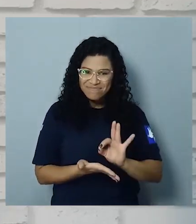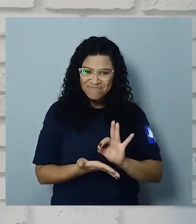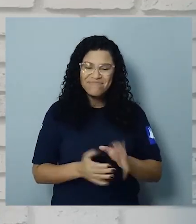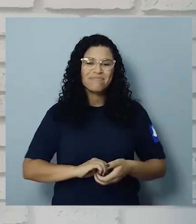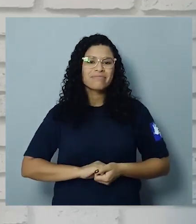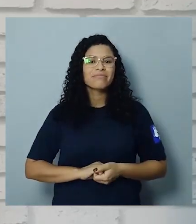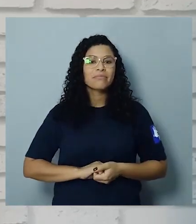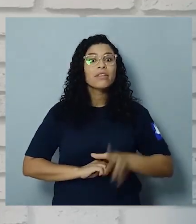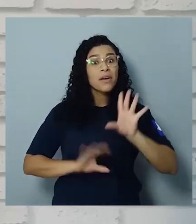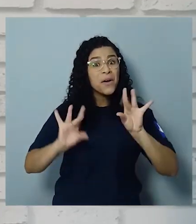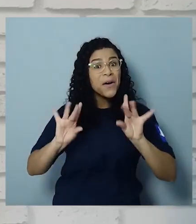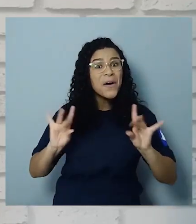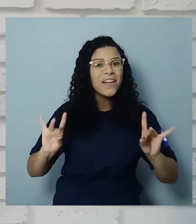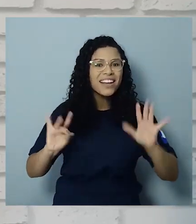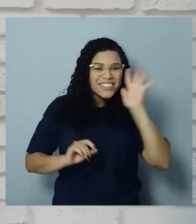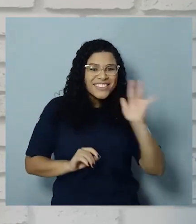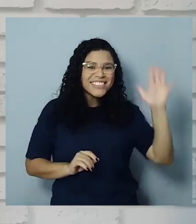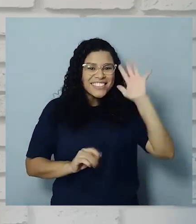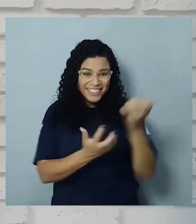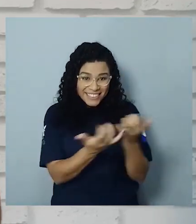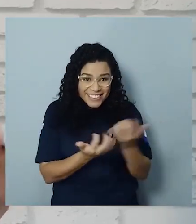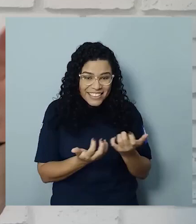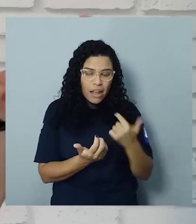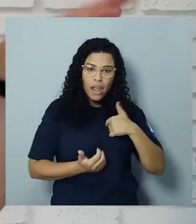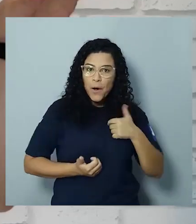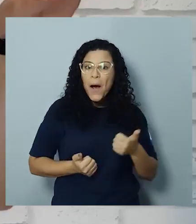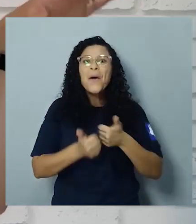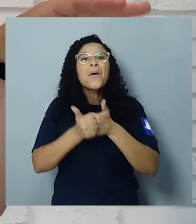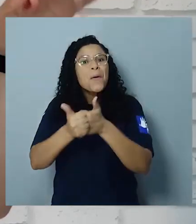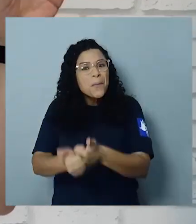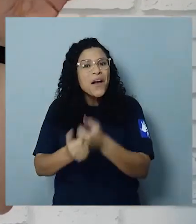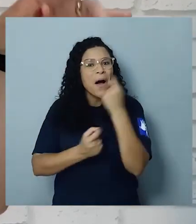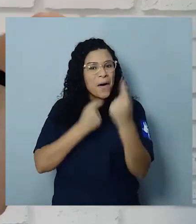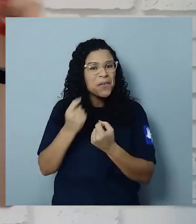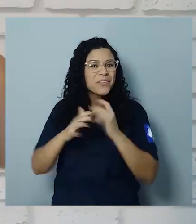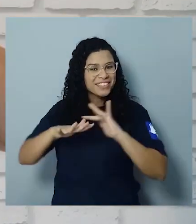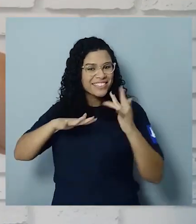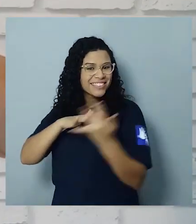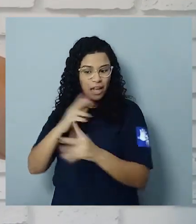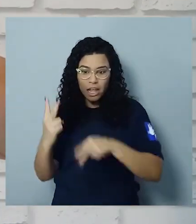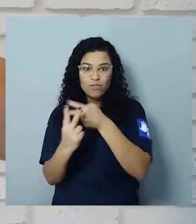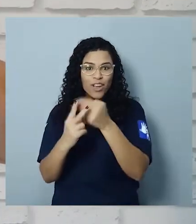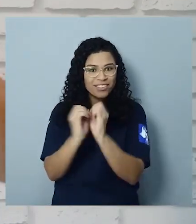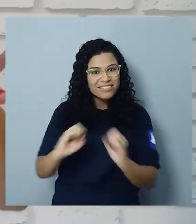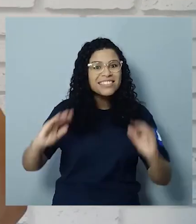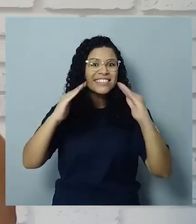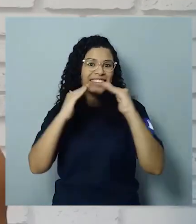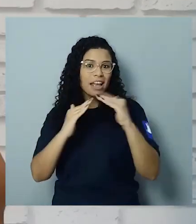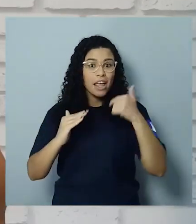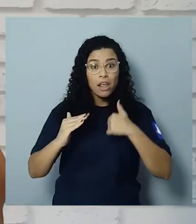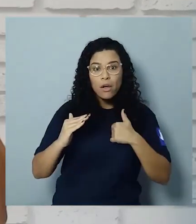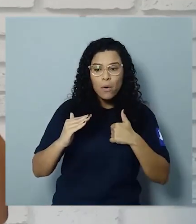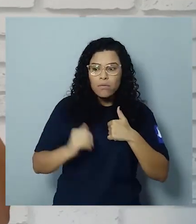vocês fizeram a colagem do nosso jardim Imaginário aí eu acompanhei alguns aí nas redes sociais com a hashtag saberes em